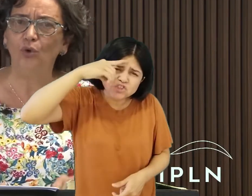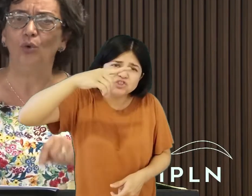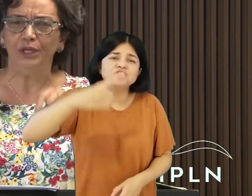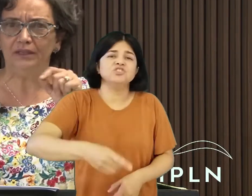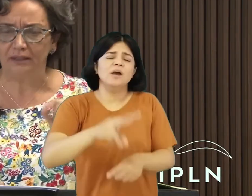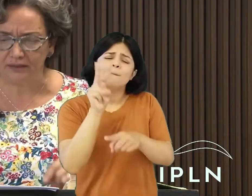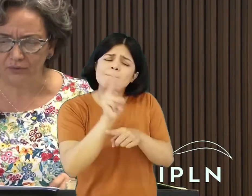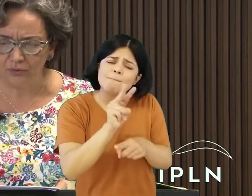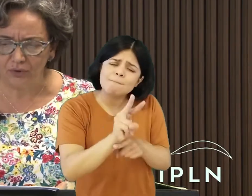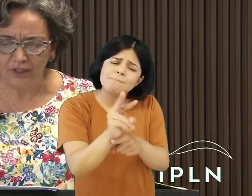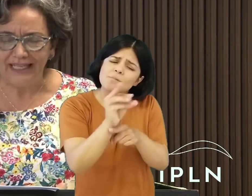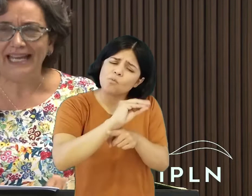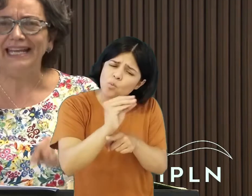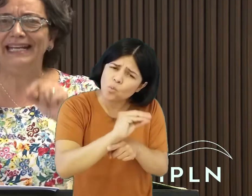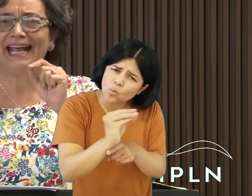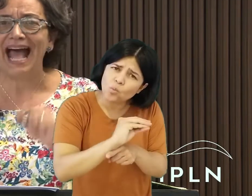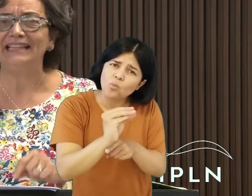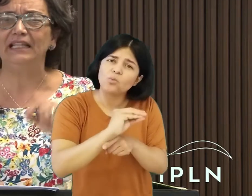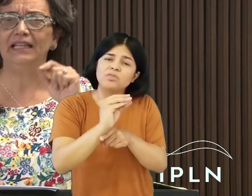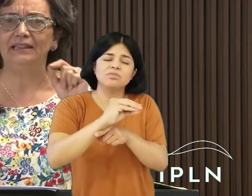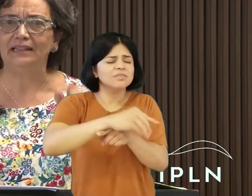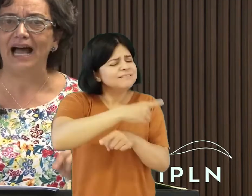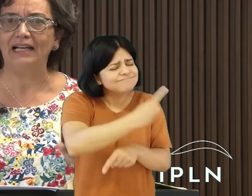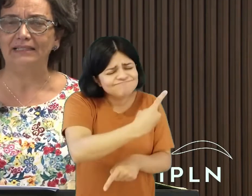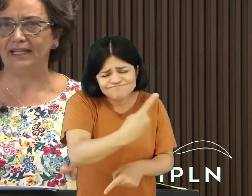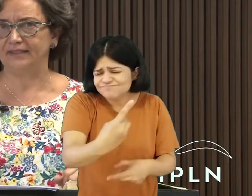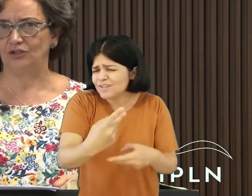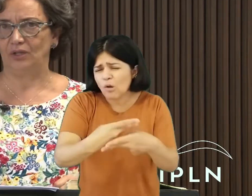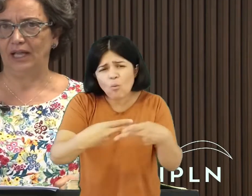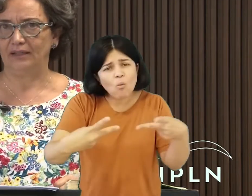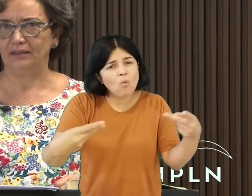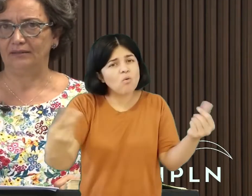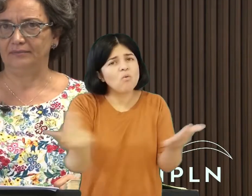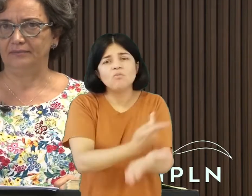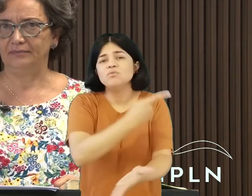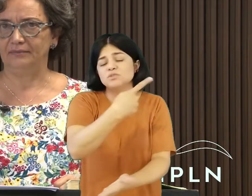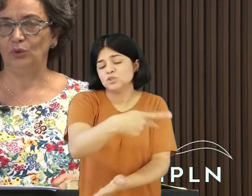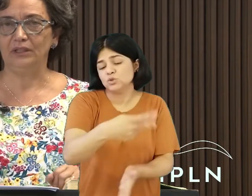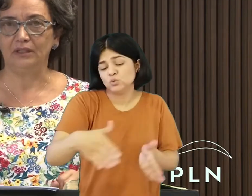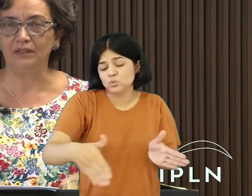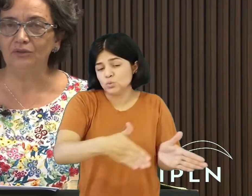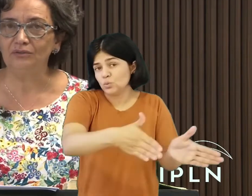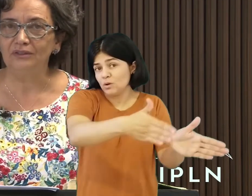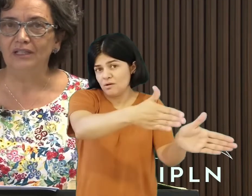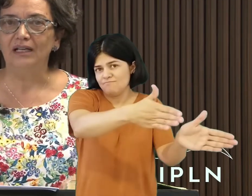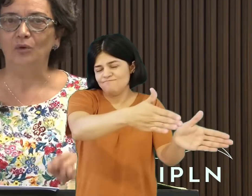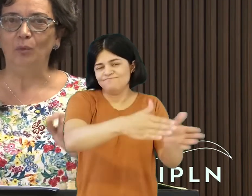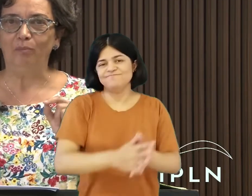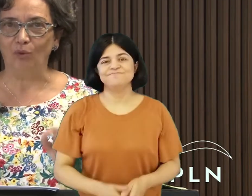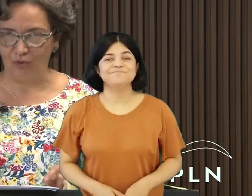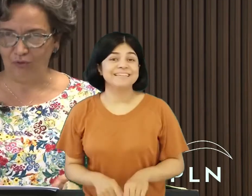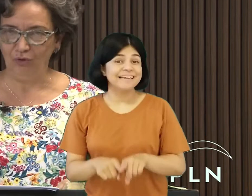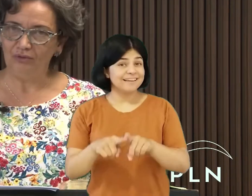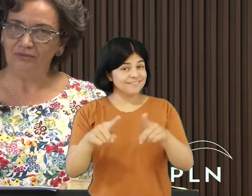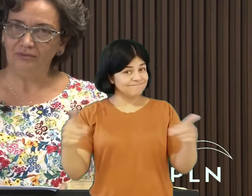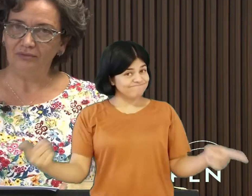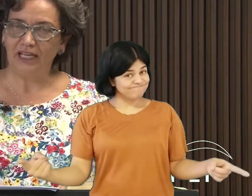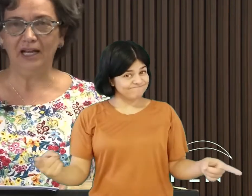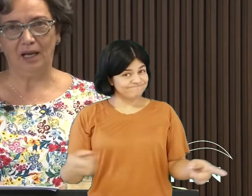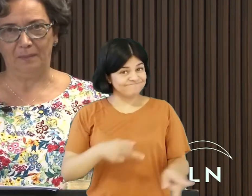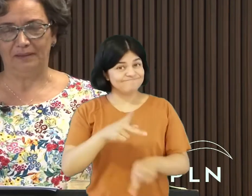guardando, cuidando em cada detalhe dessa jornada. No entanto, o